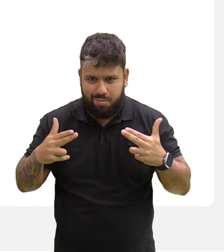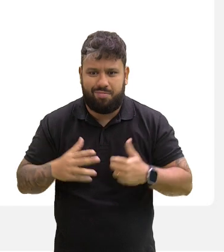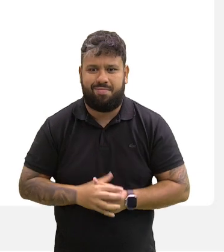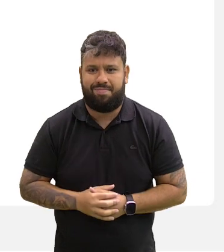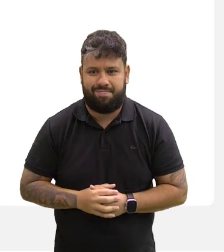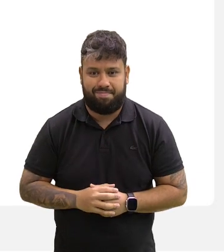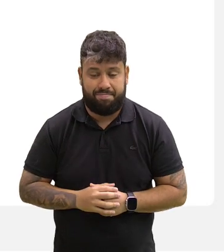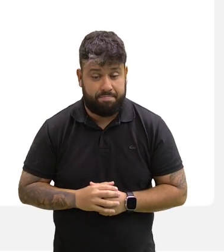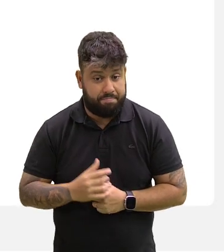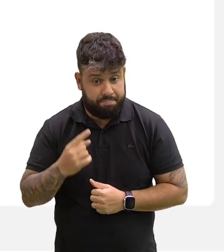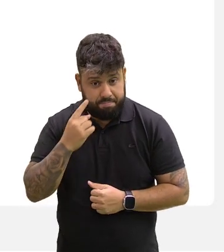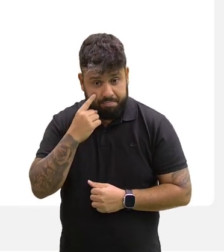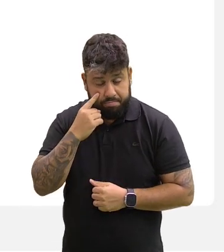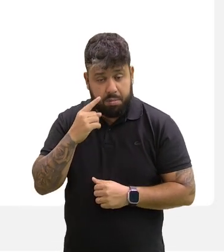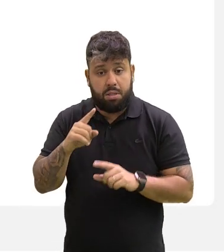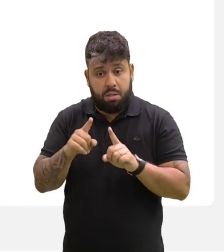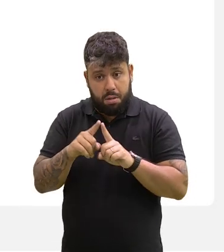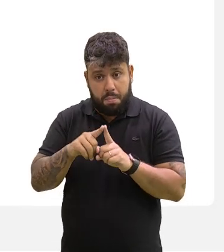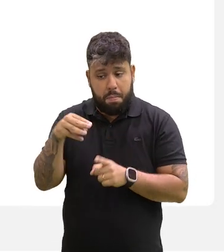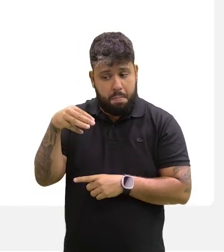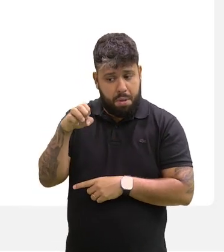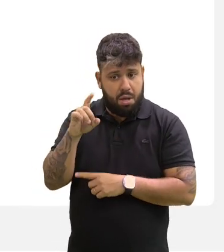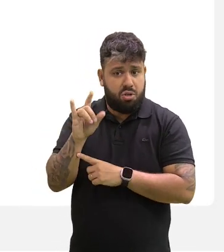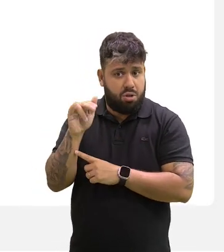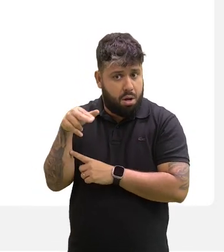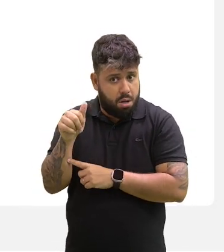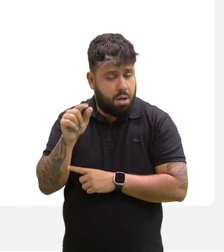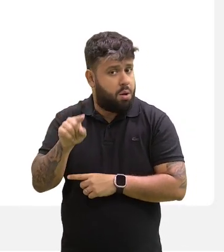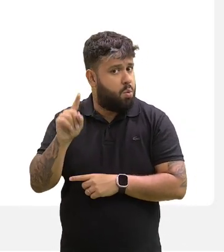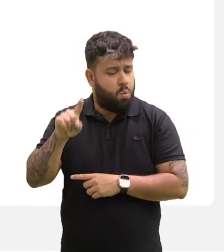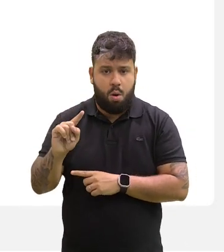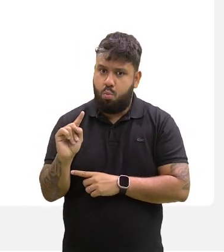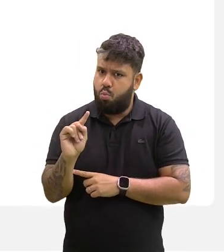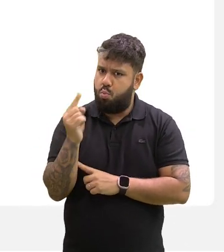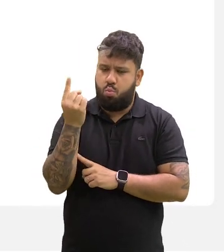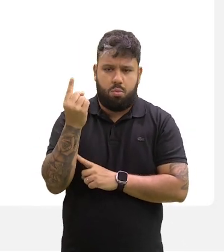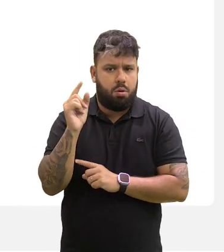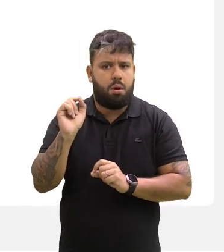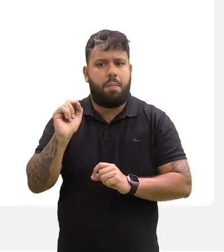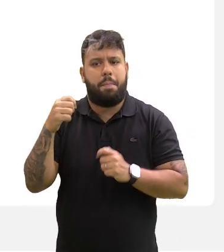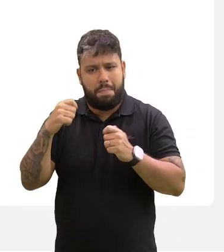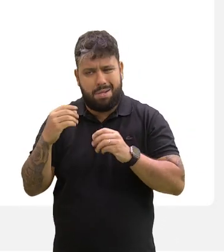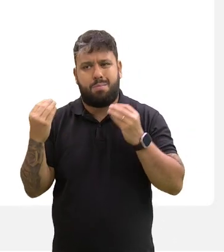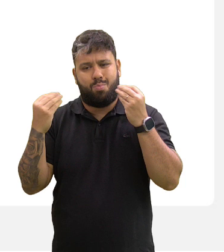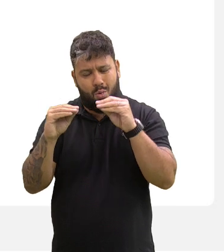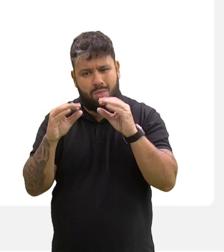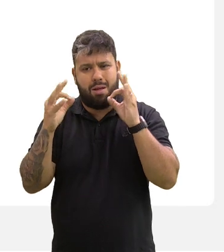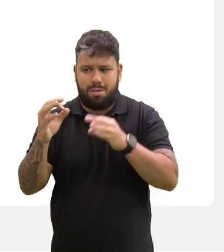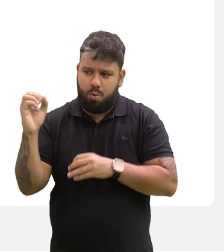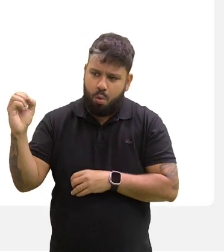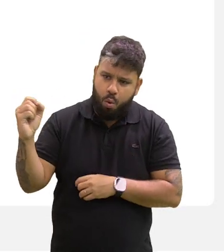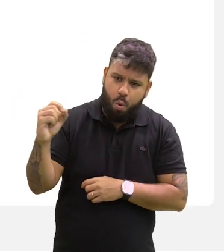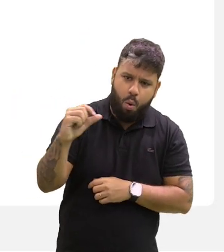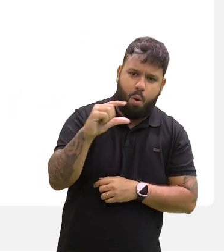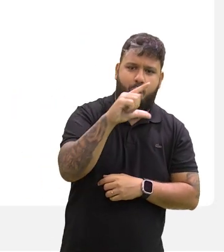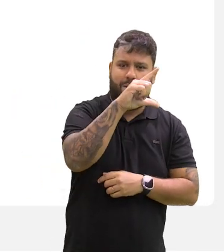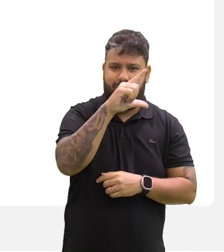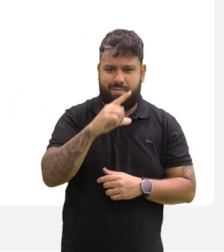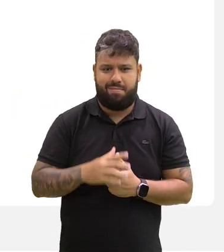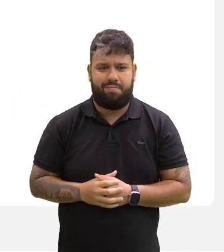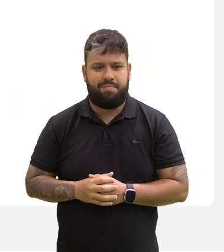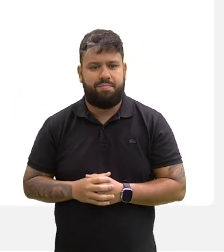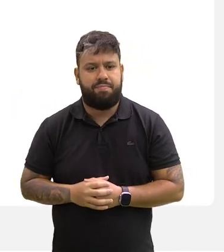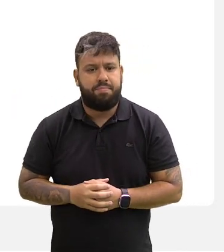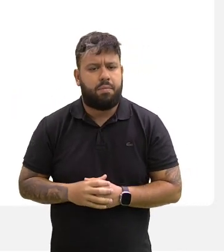ok? Observe ainda que a mediana, por enquanto, é a única que exige que os dados estejam colocados em rol. Vamos à terceira medida